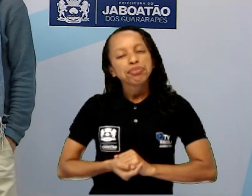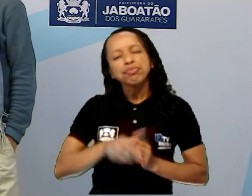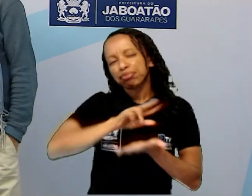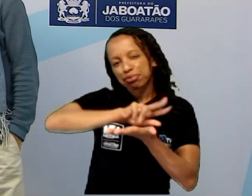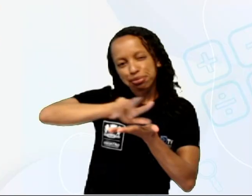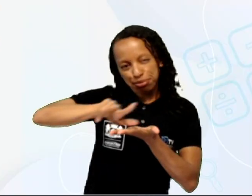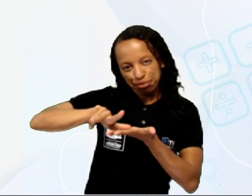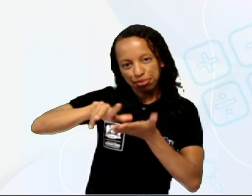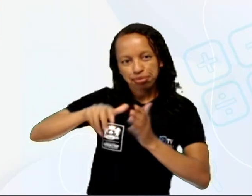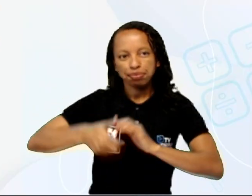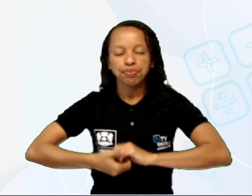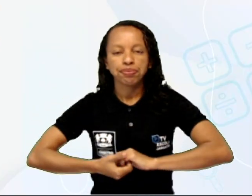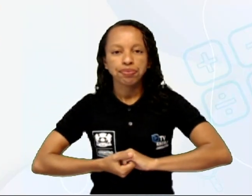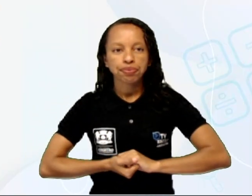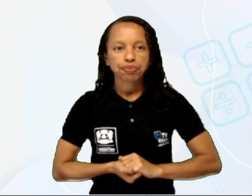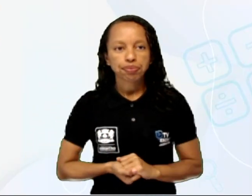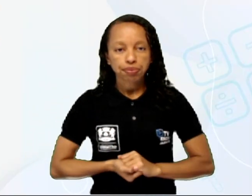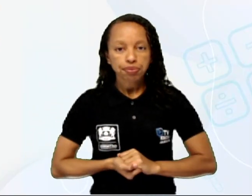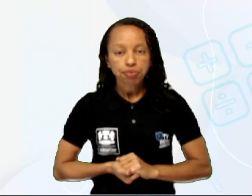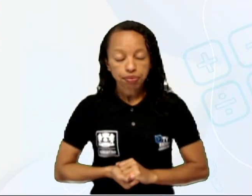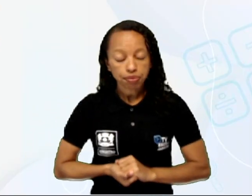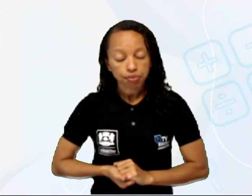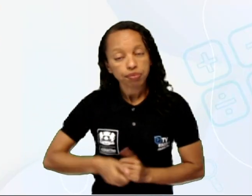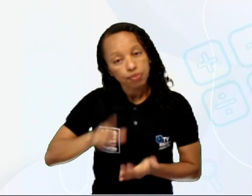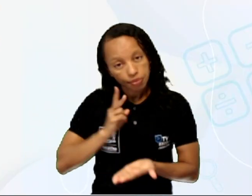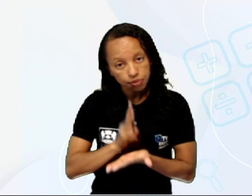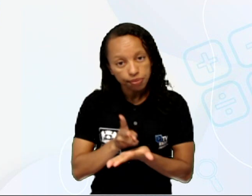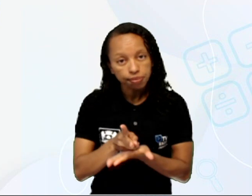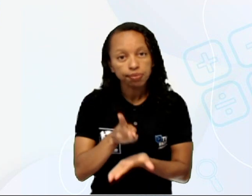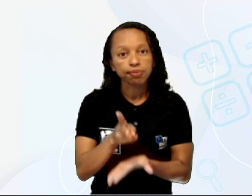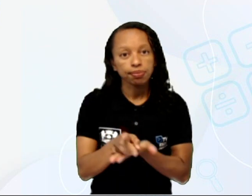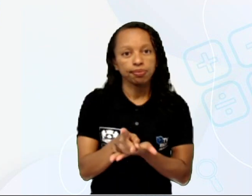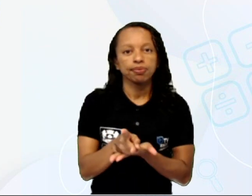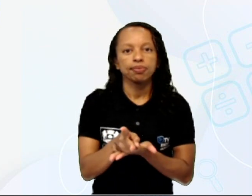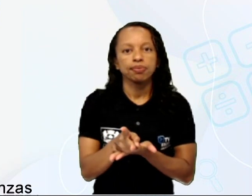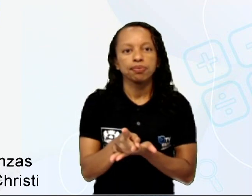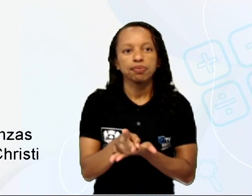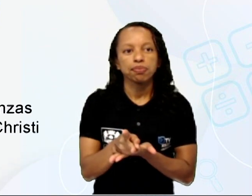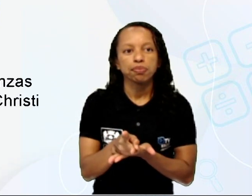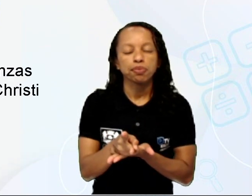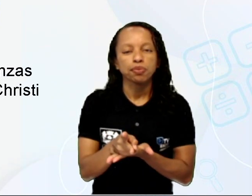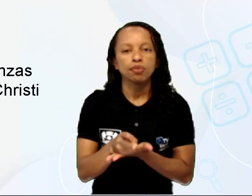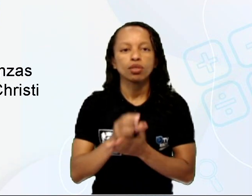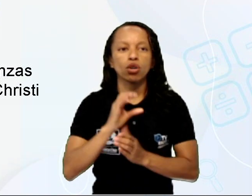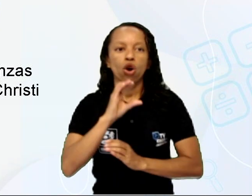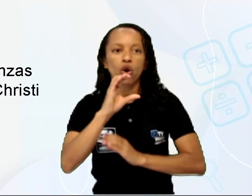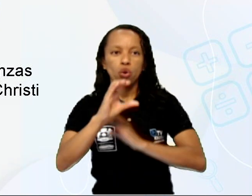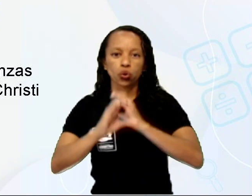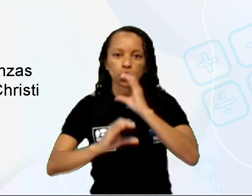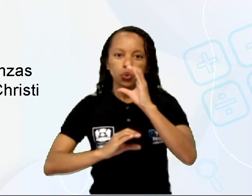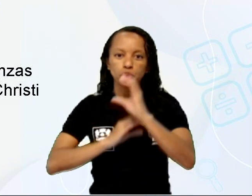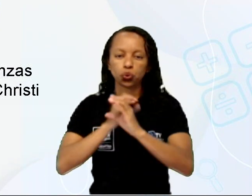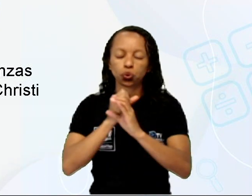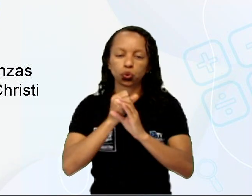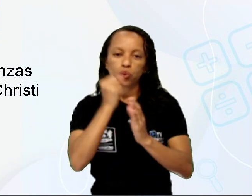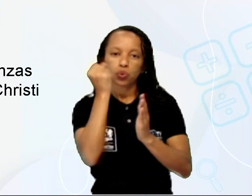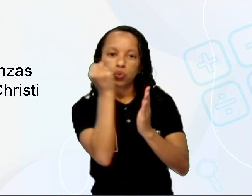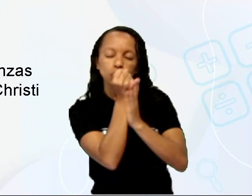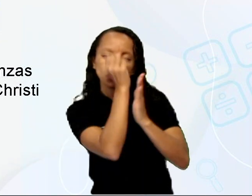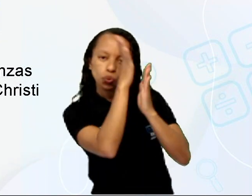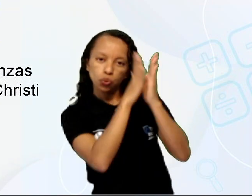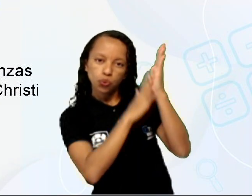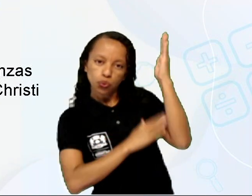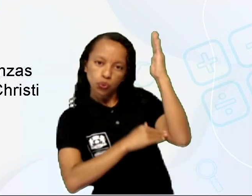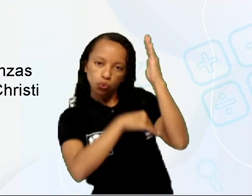em sequência ao ciclo carnavalesco, a gente emenda com o ciclo pascal ou pascoal,